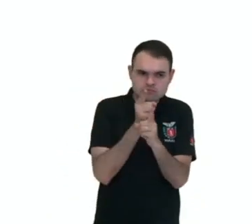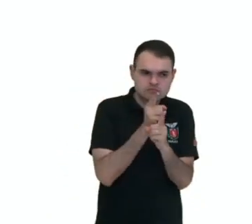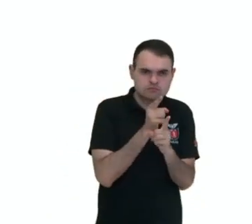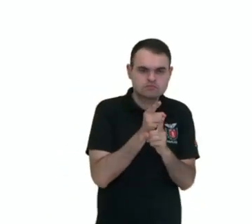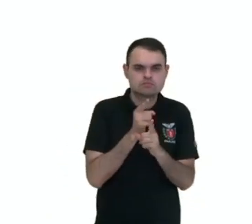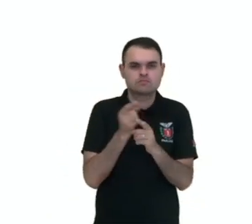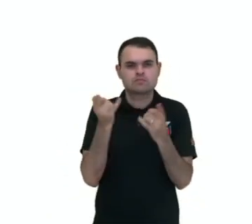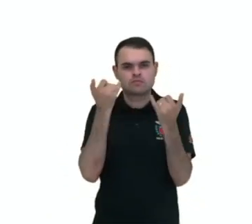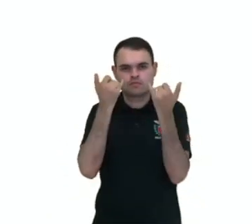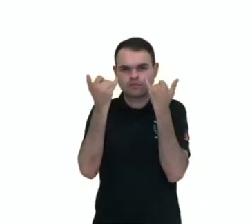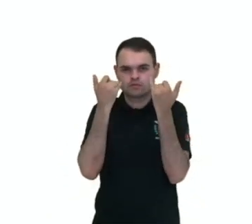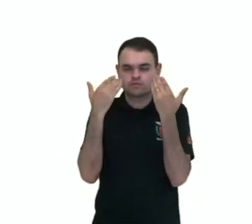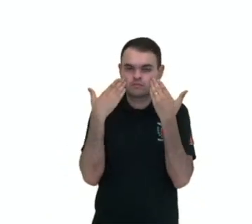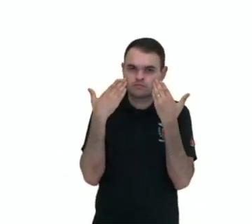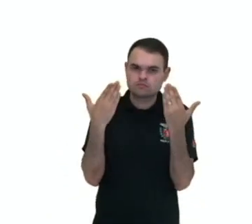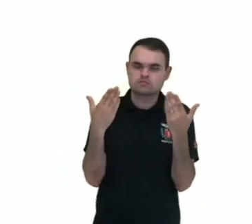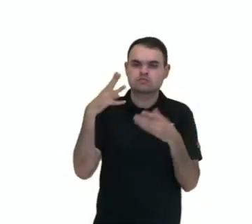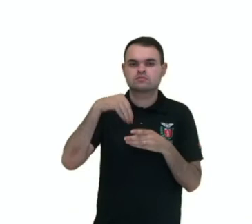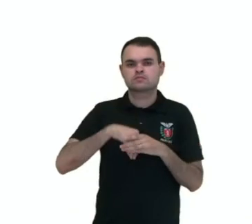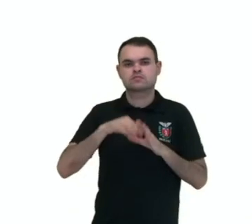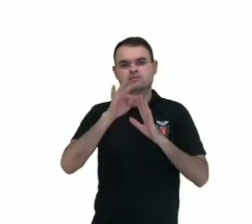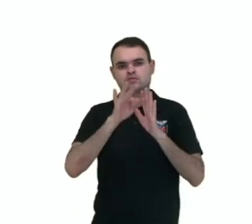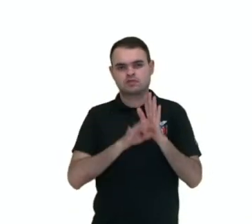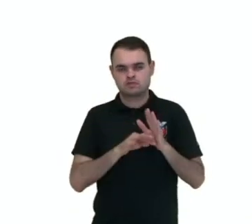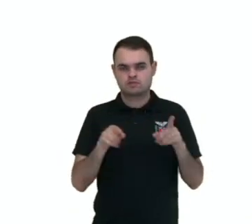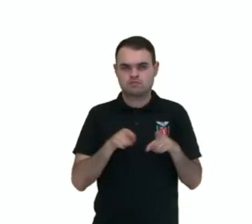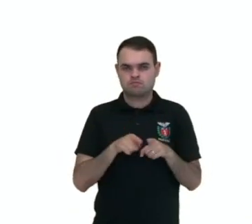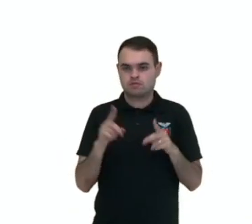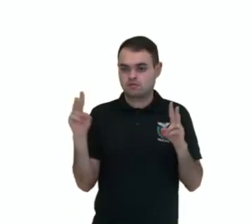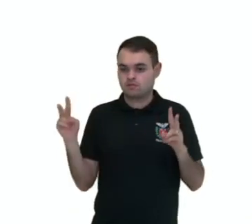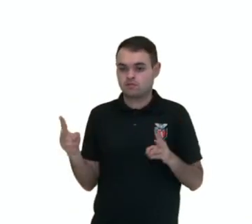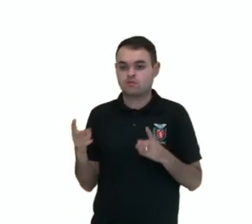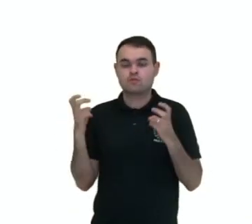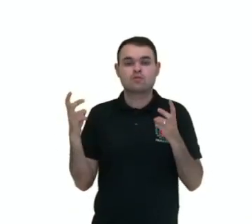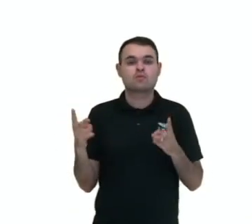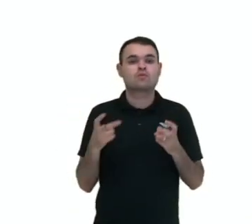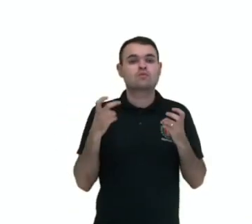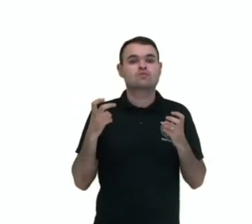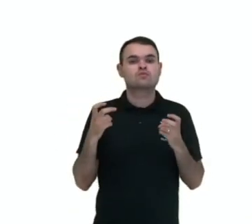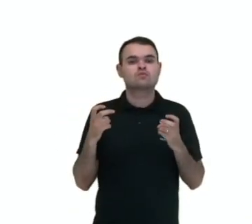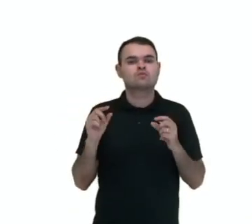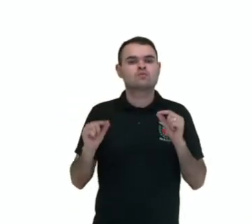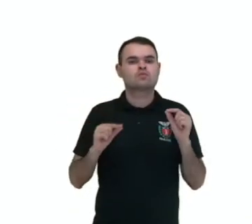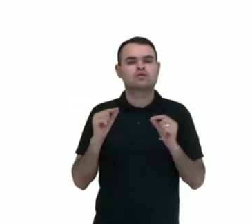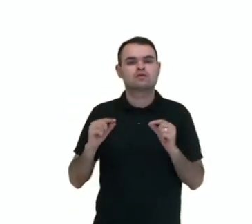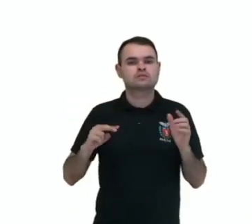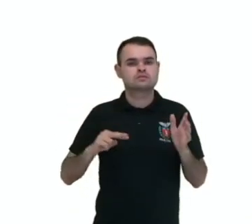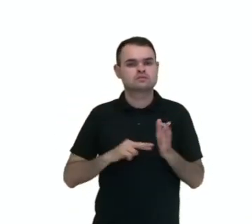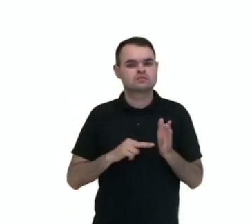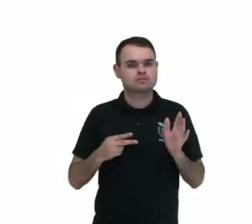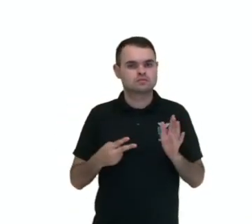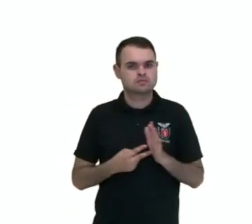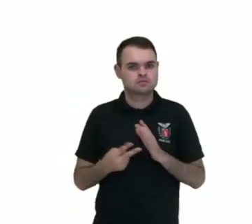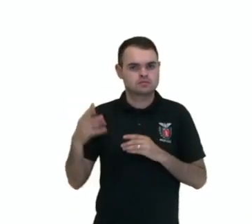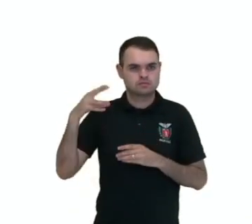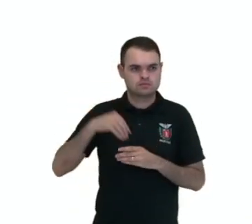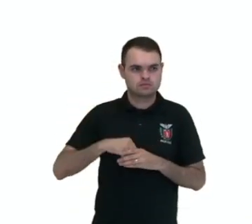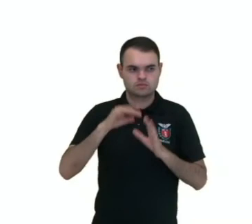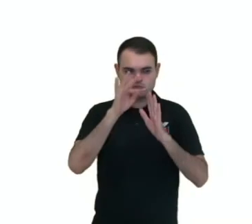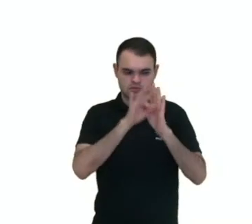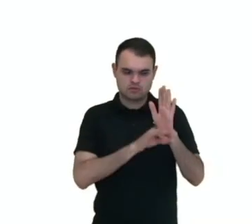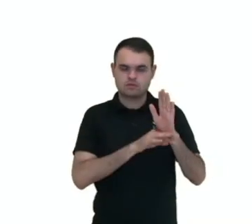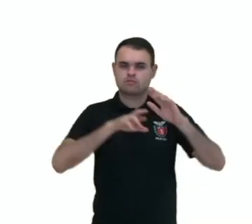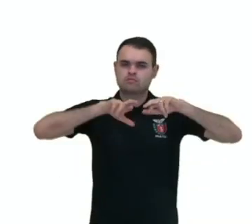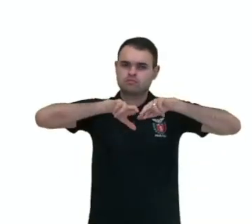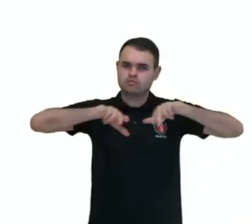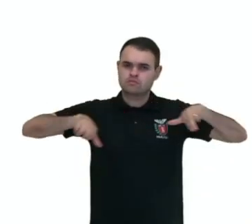texto jornalístico, reconhecemos o efeito de sentido decorrente do uso da pontuação no texto e as diferentes